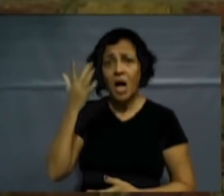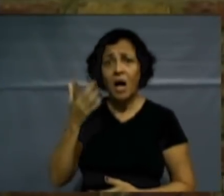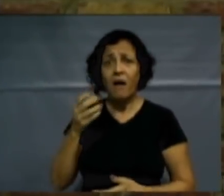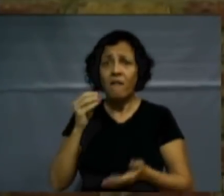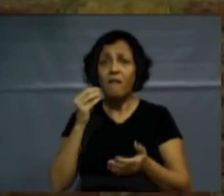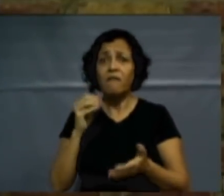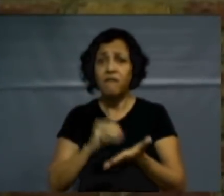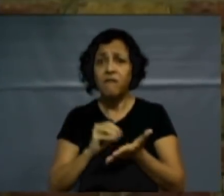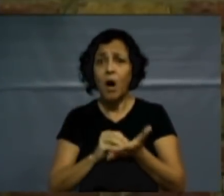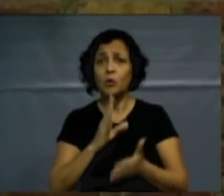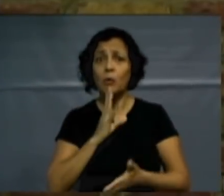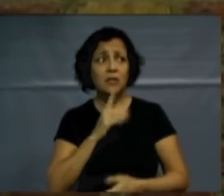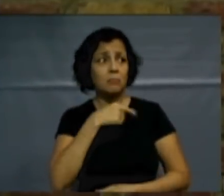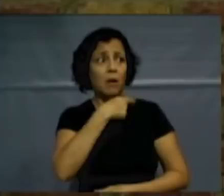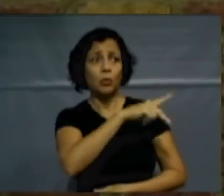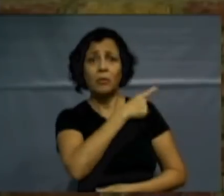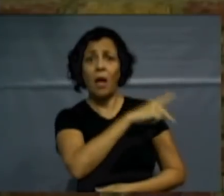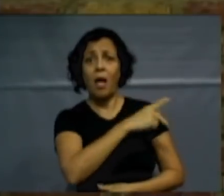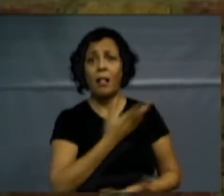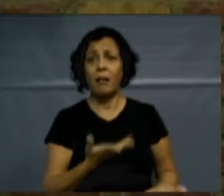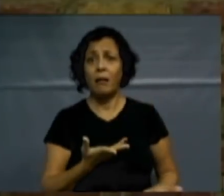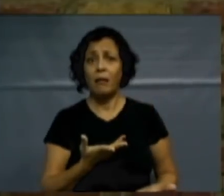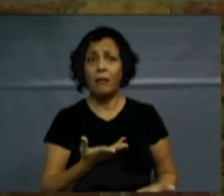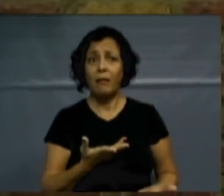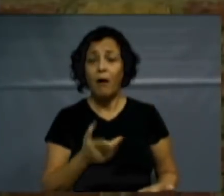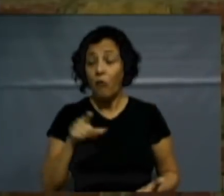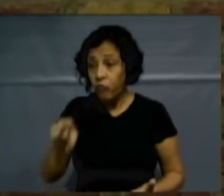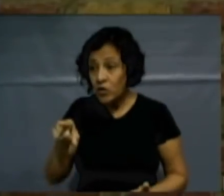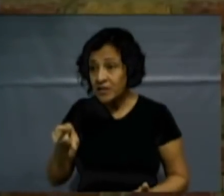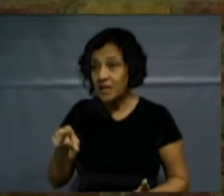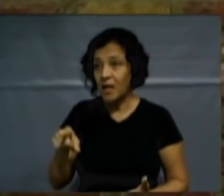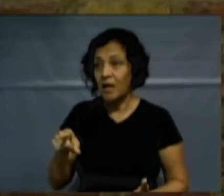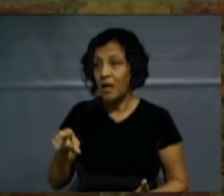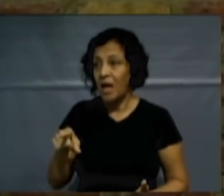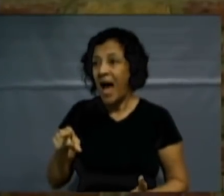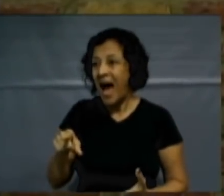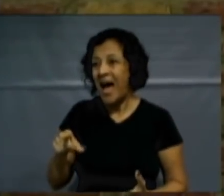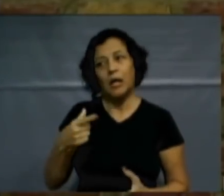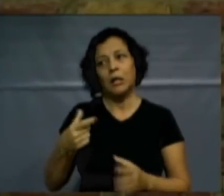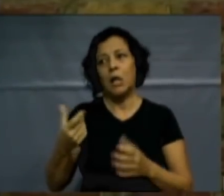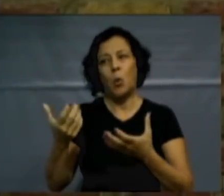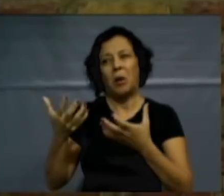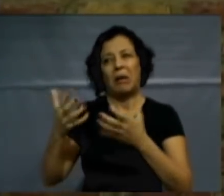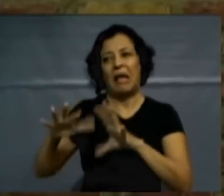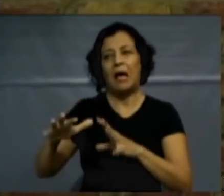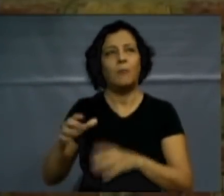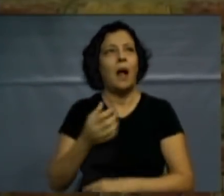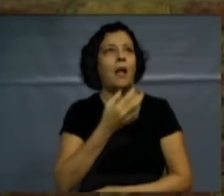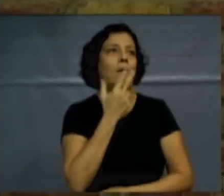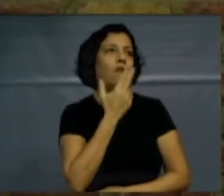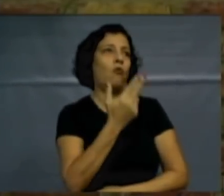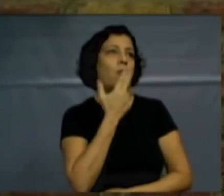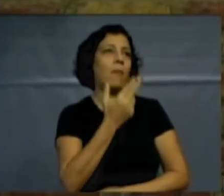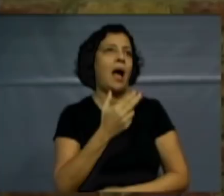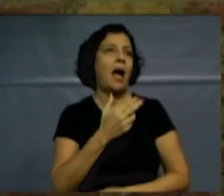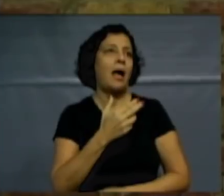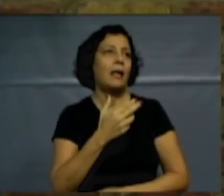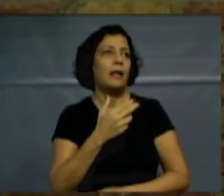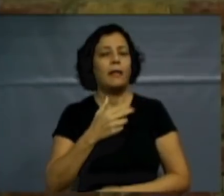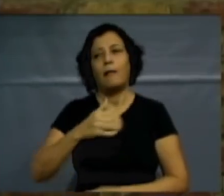Mas você deixou de beber, de fumar, de usar tóxico porque se tornou espírita? Sim, graças a Deus.